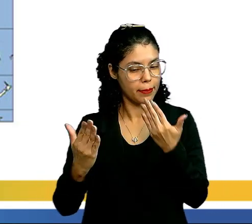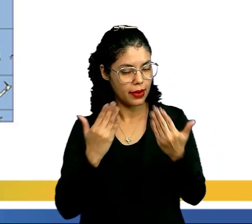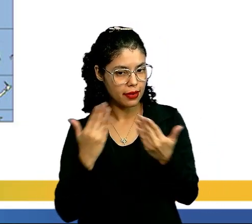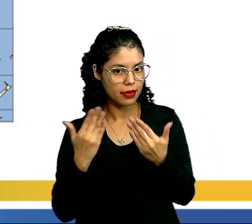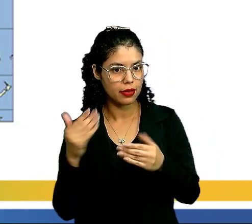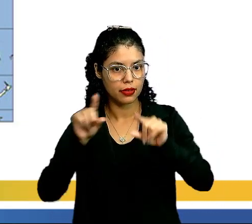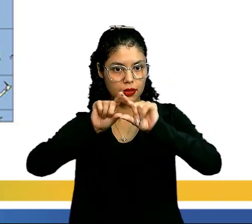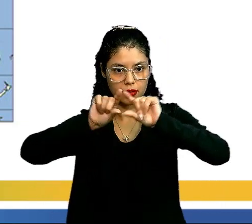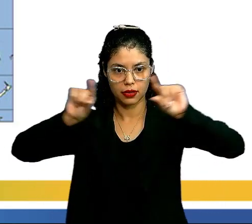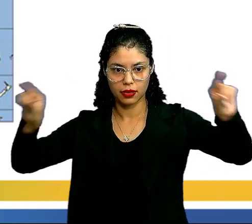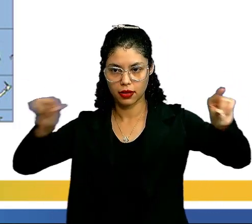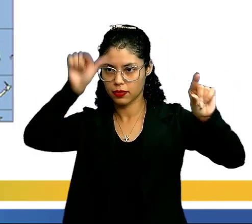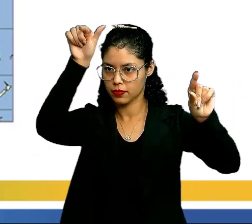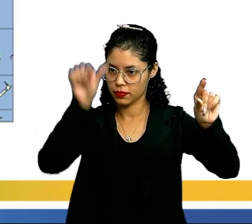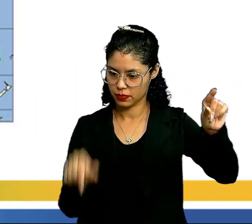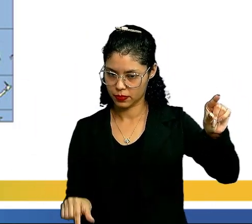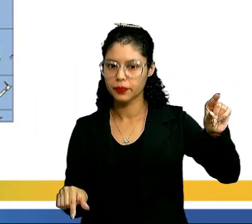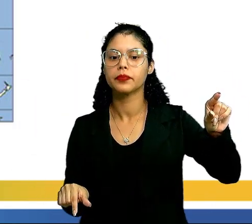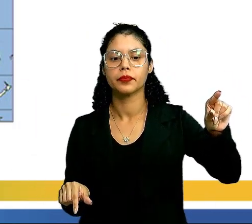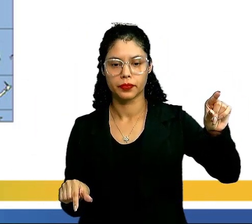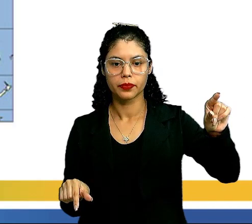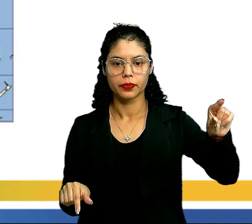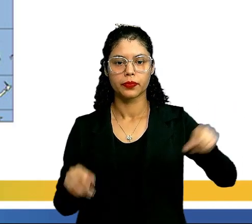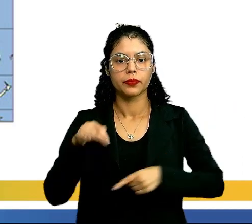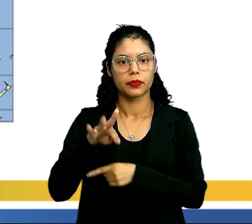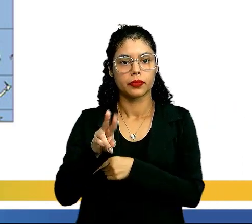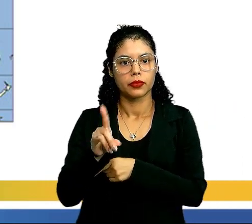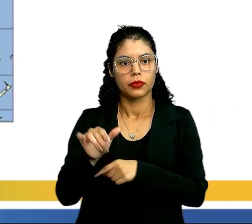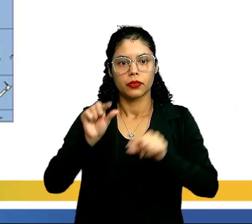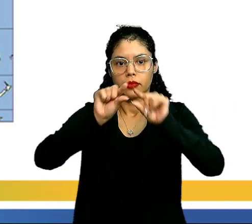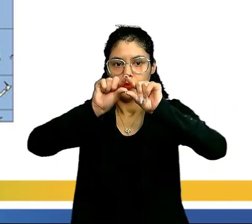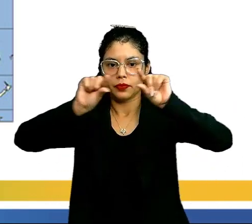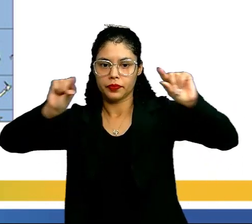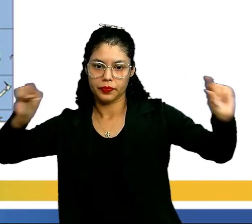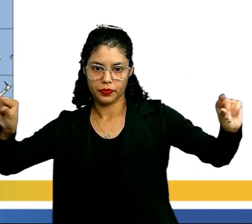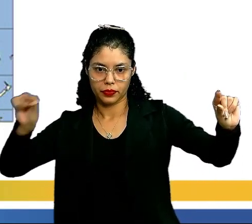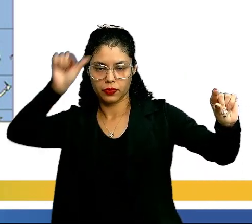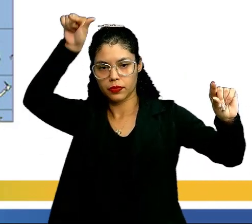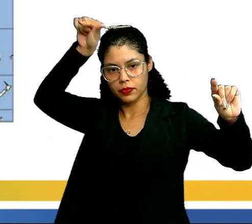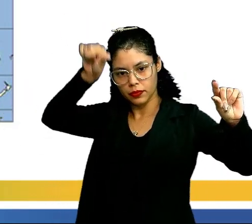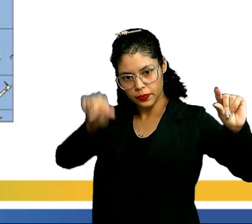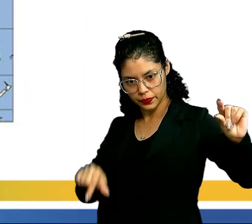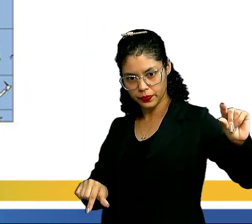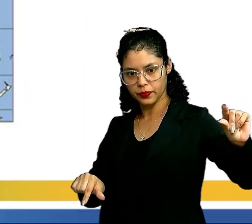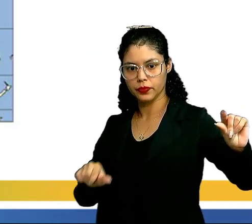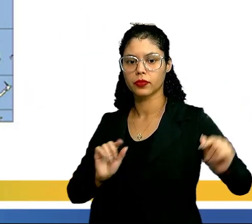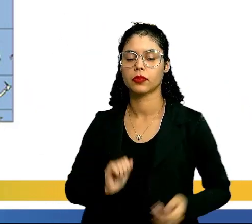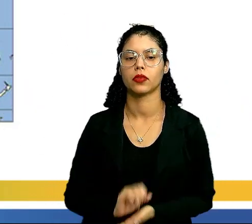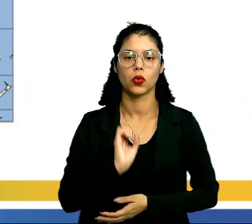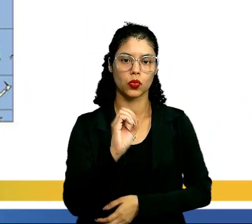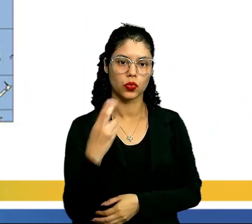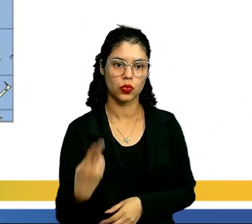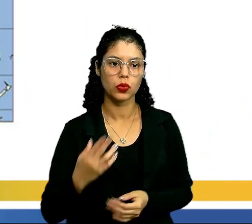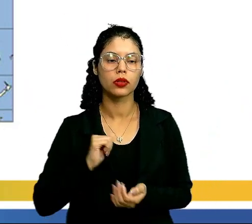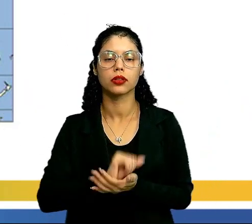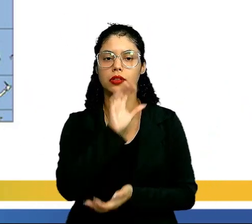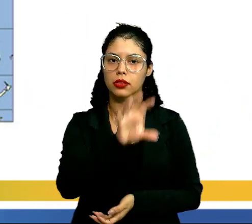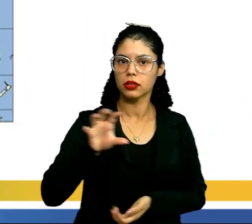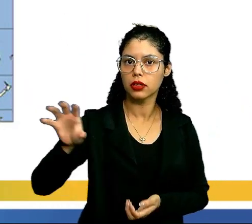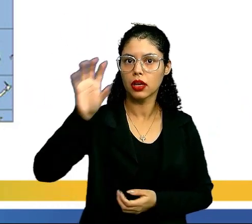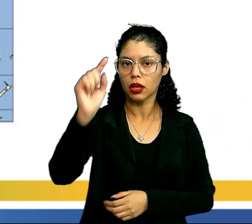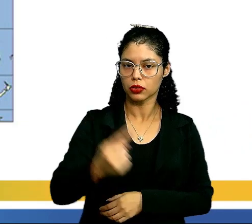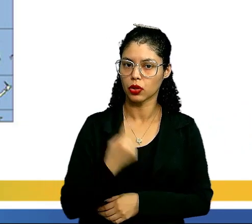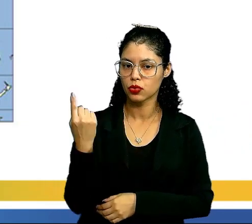paralelos retos e horizontais, e os meridianos retos e verticais. Ou seja, as regiões